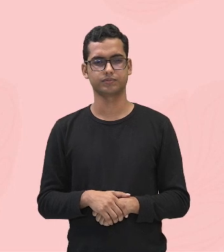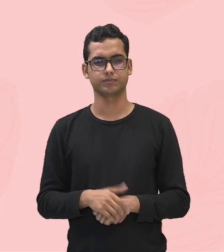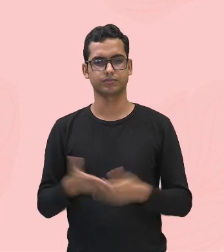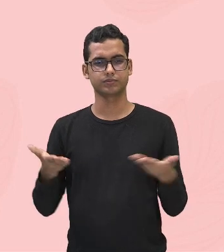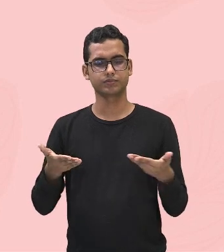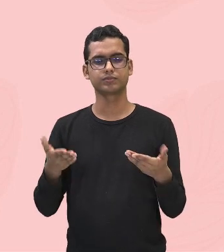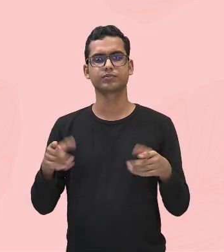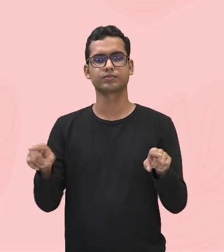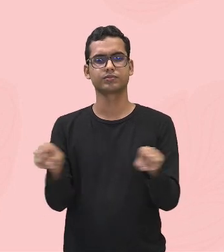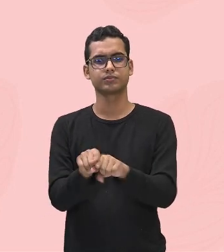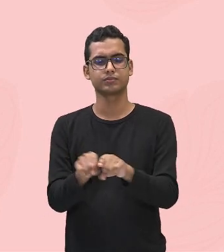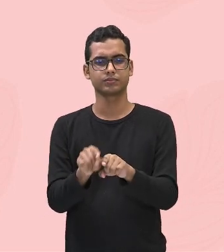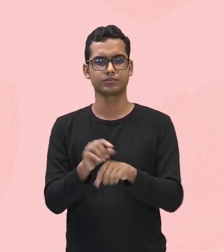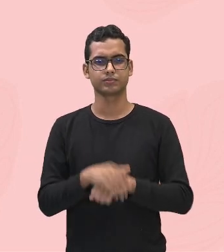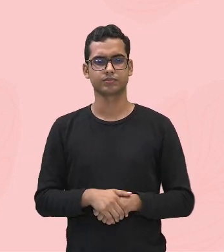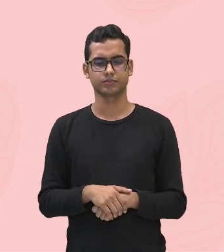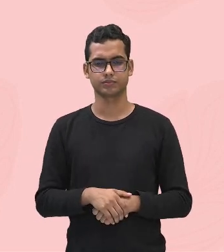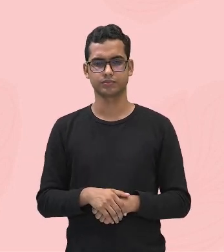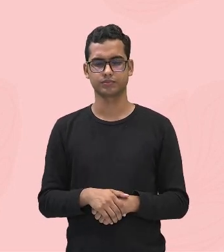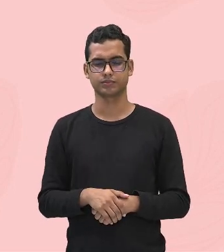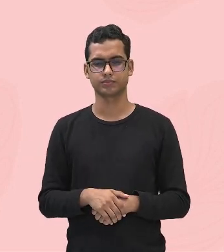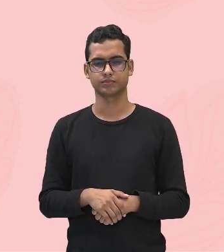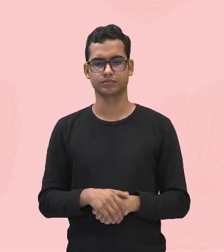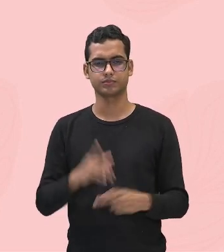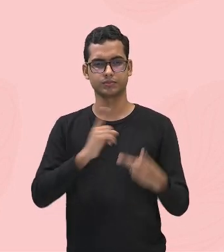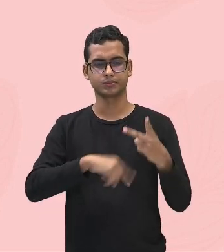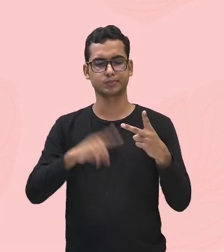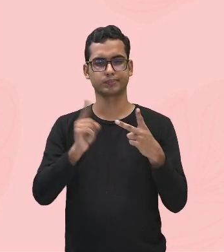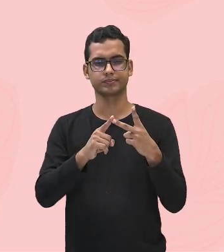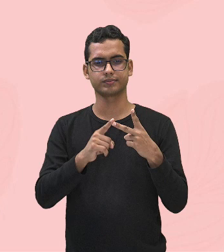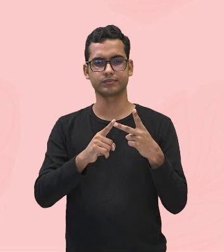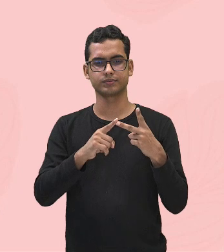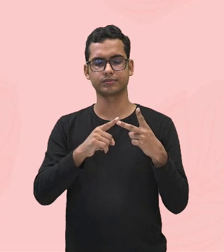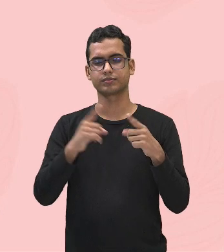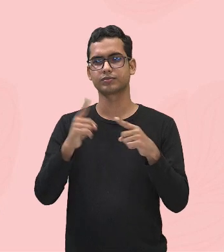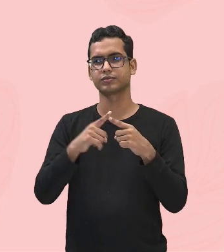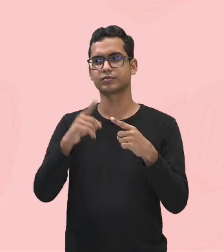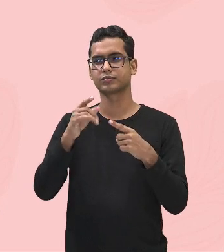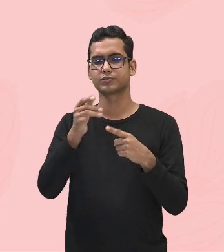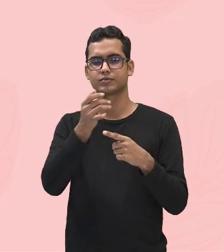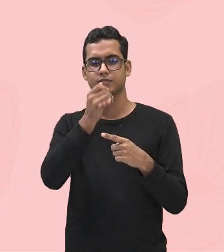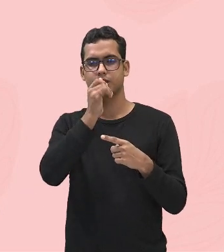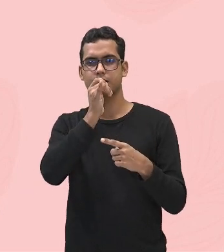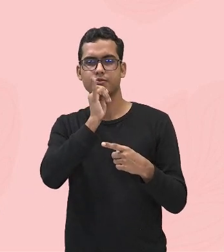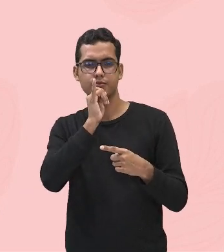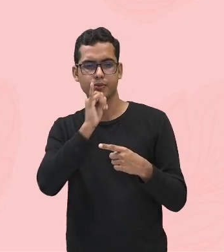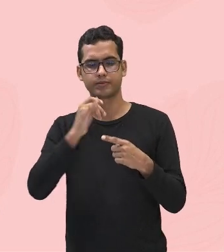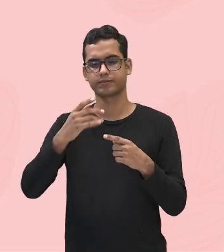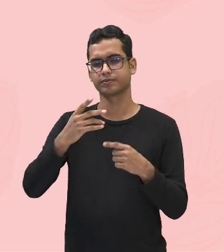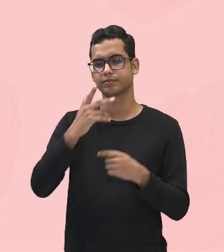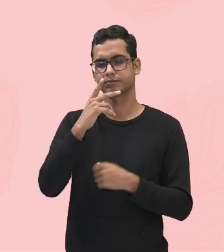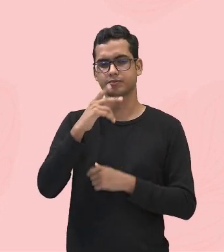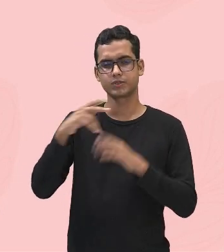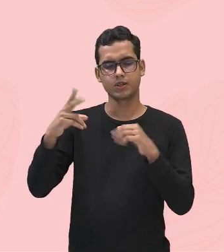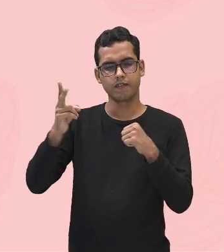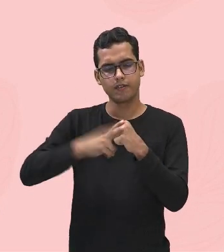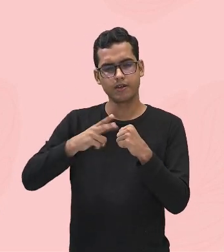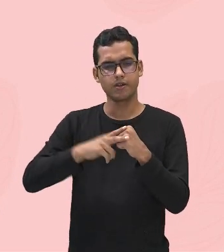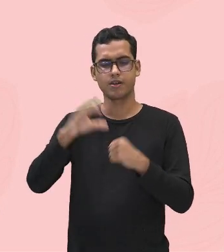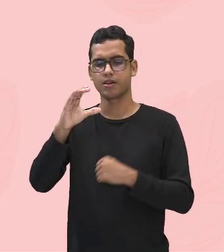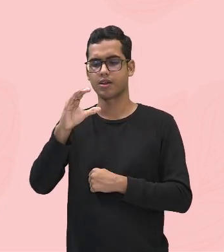verbos que, por exemplo, aí nós temos o verbo cantar, amar, tá? Então, se esse verbo termina com